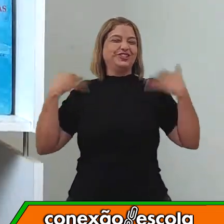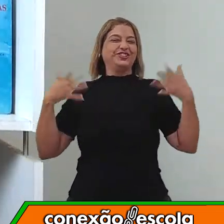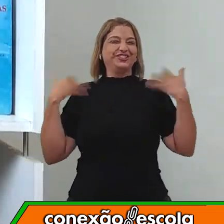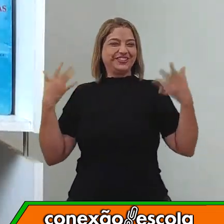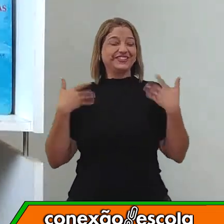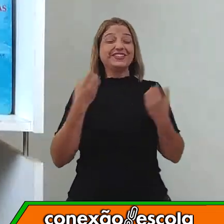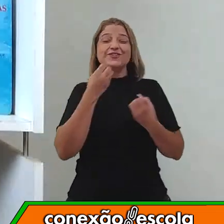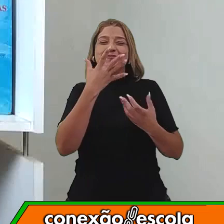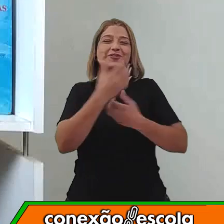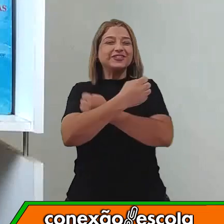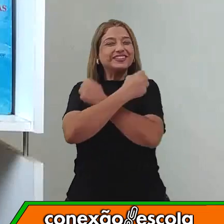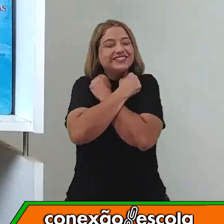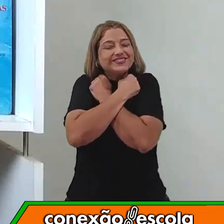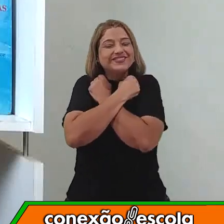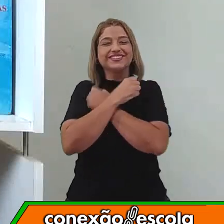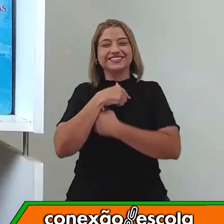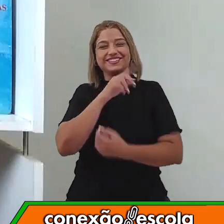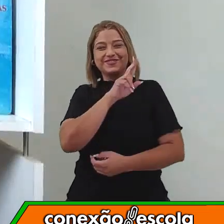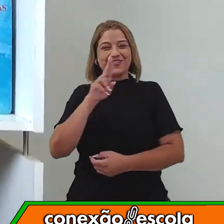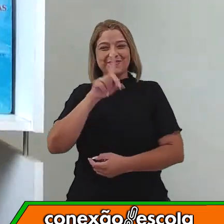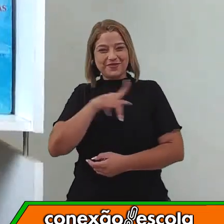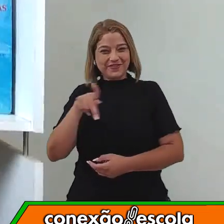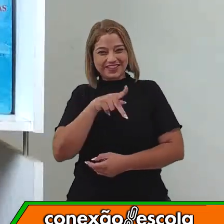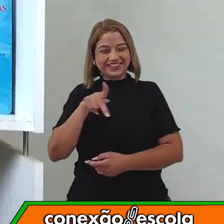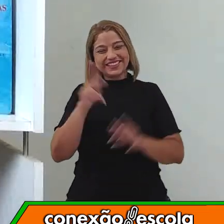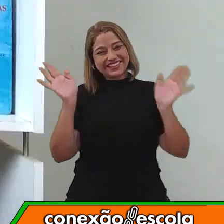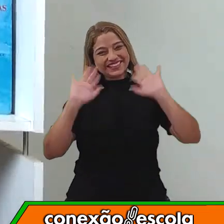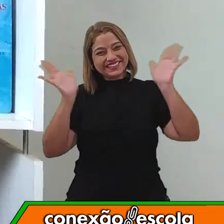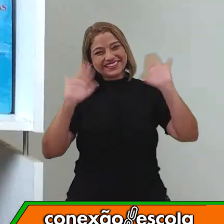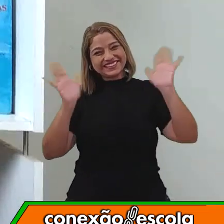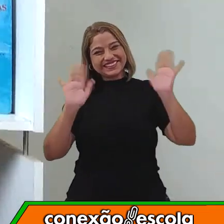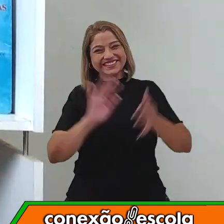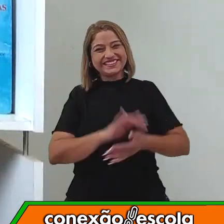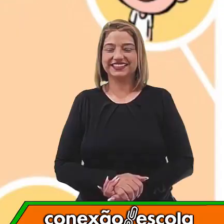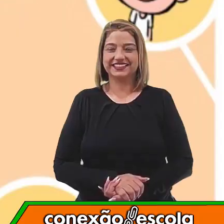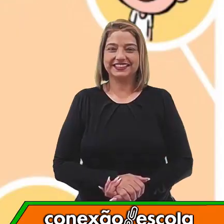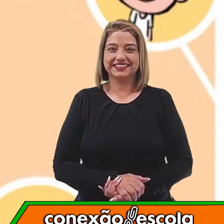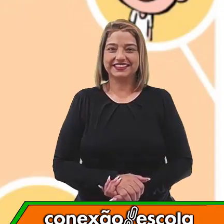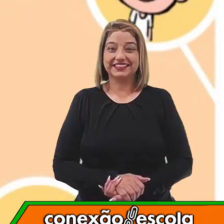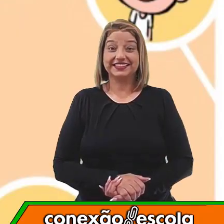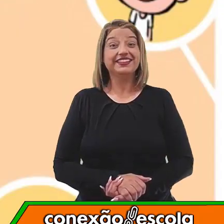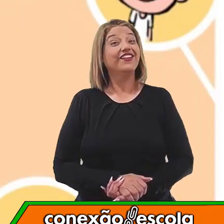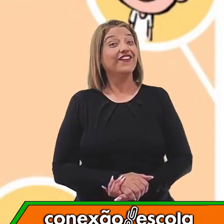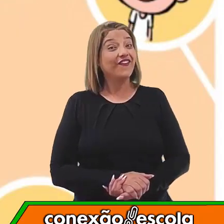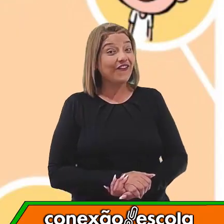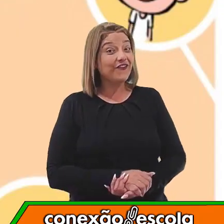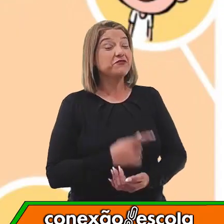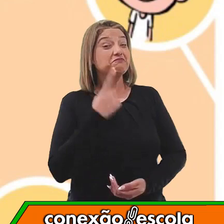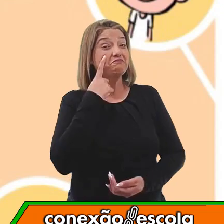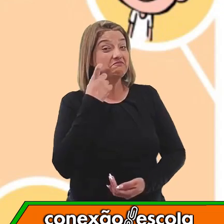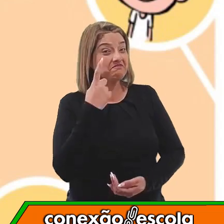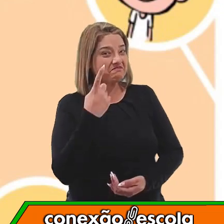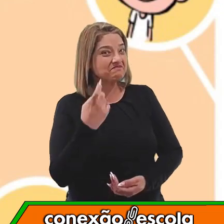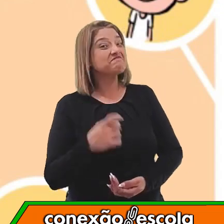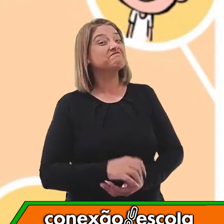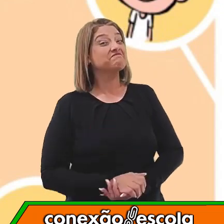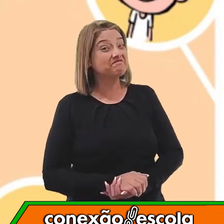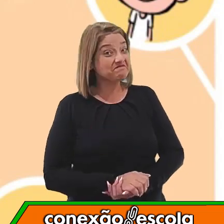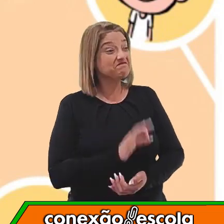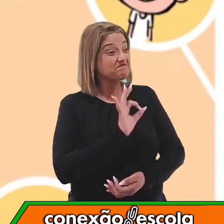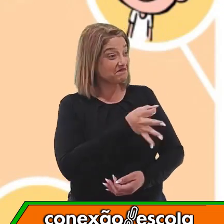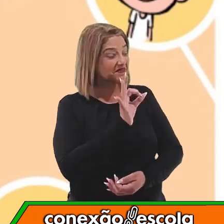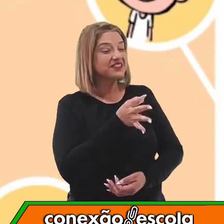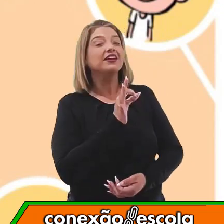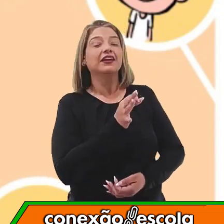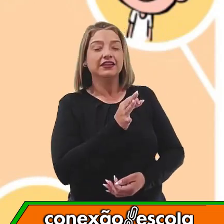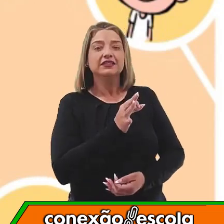elas. Um grande abraço da professora Débora. Tchau! Olha que interessante, né, Pro Isabel?